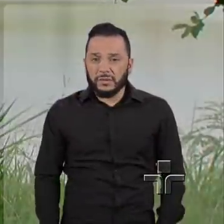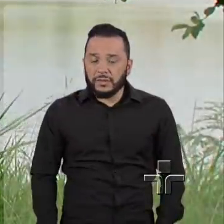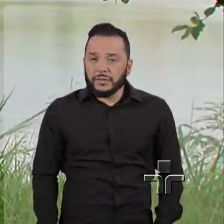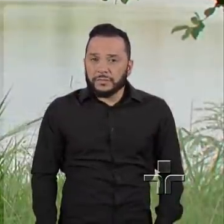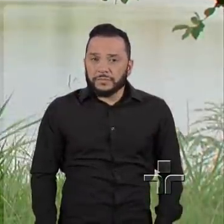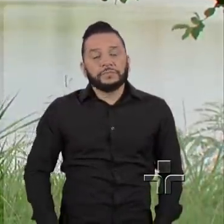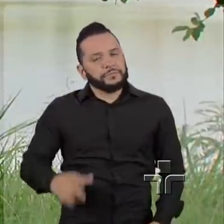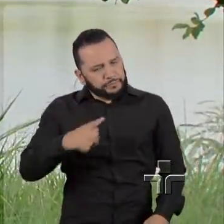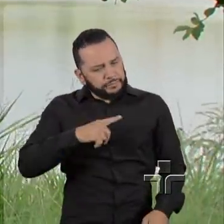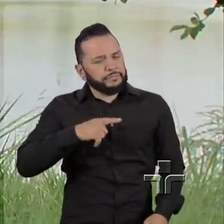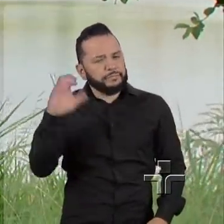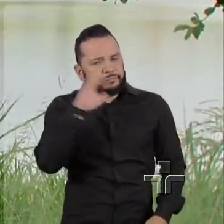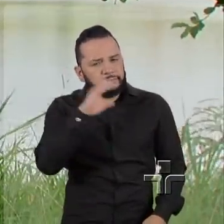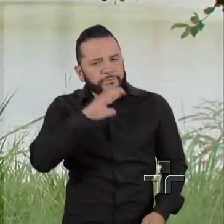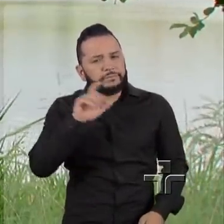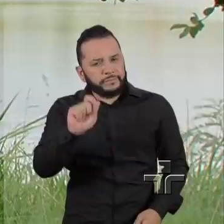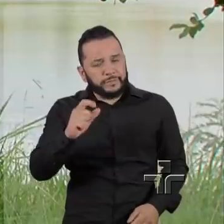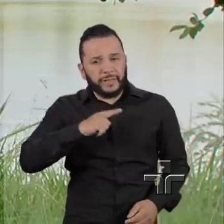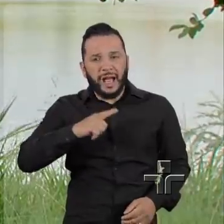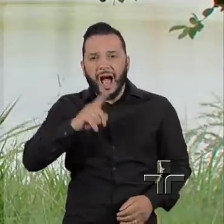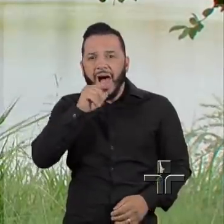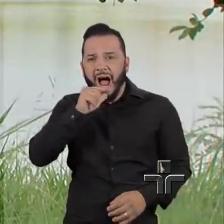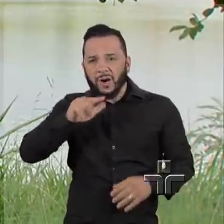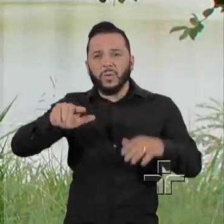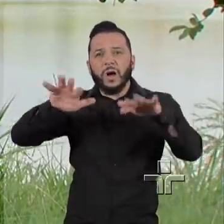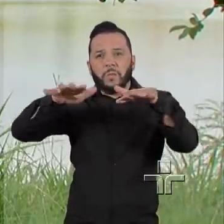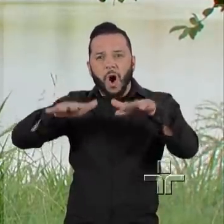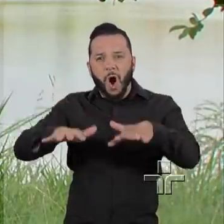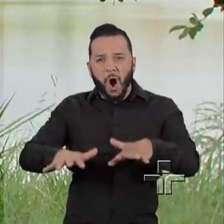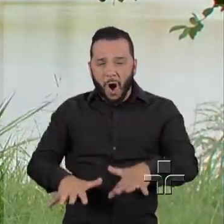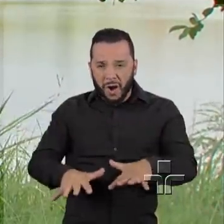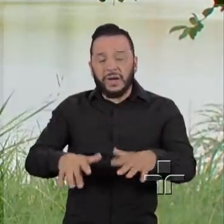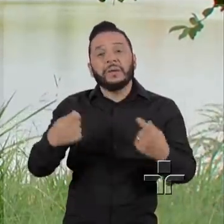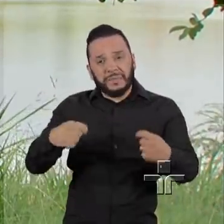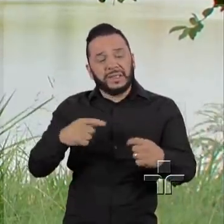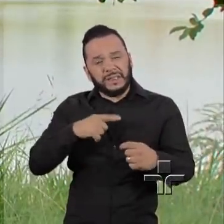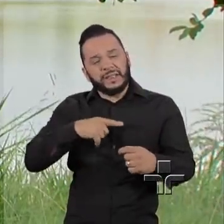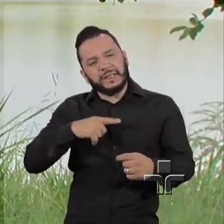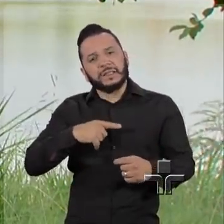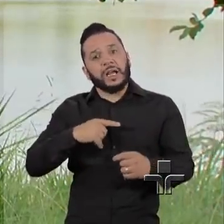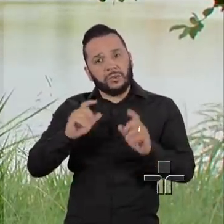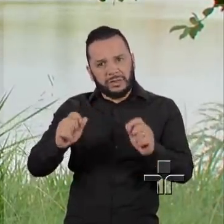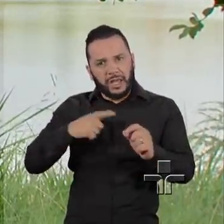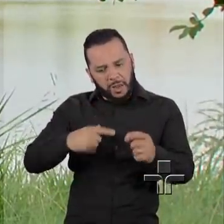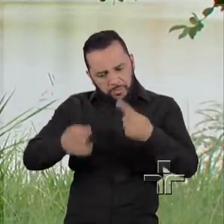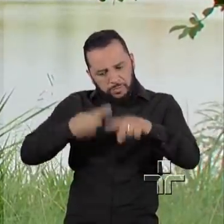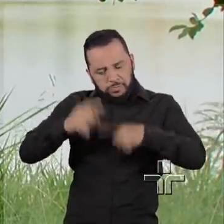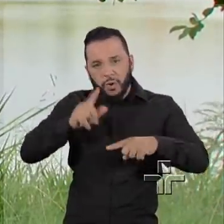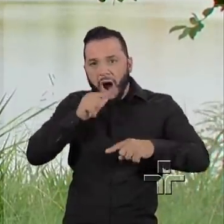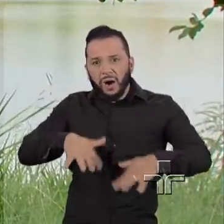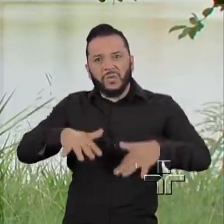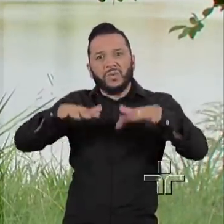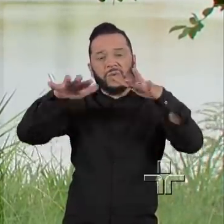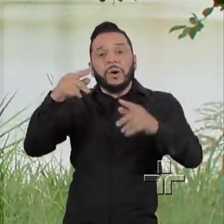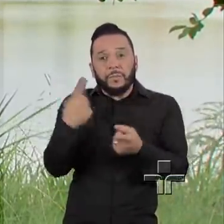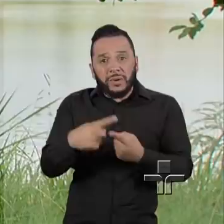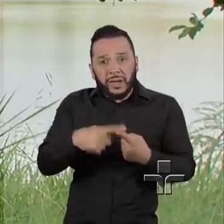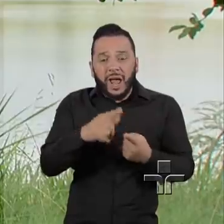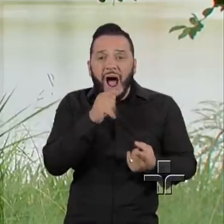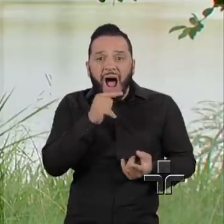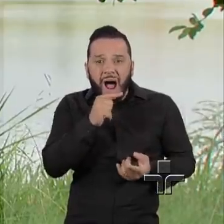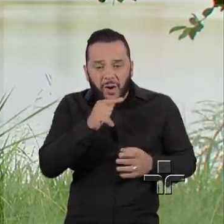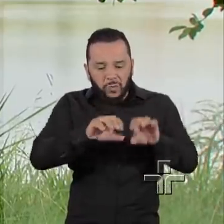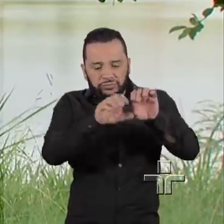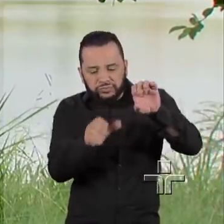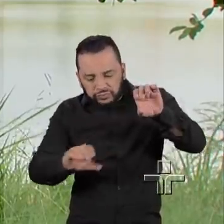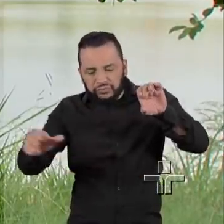Outra urgência, vencer a crise hídrica que envolve escassez, má distribuição e contaminação do recurso vital para o